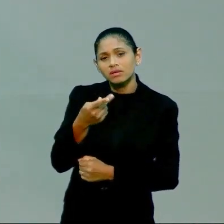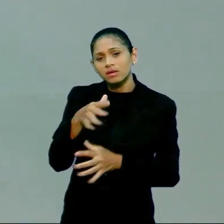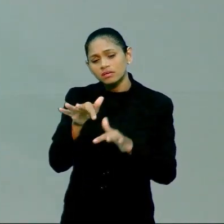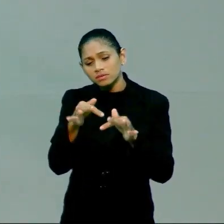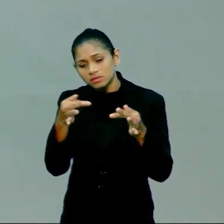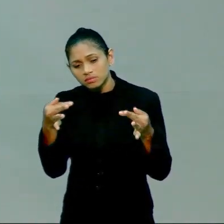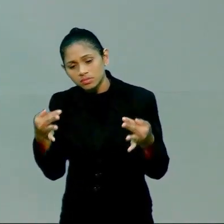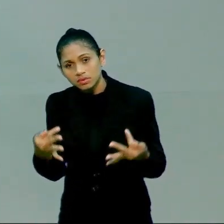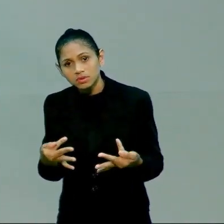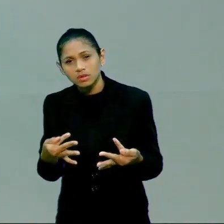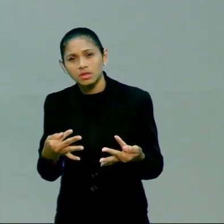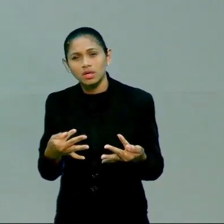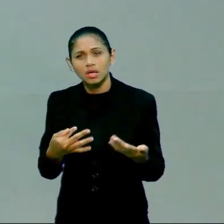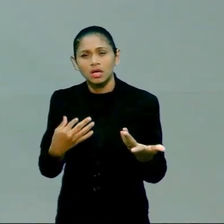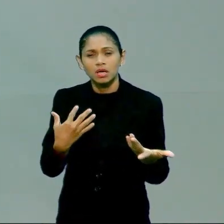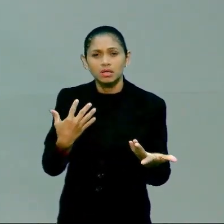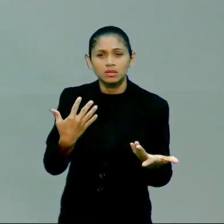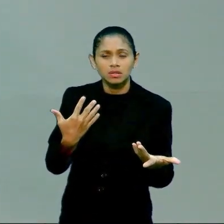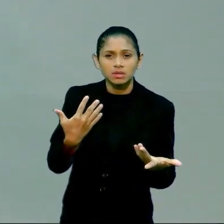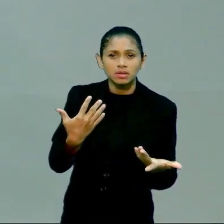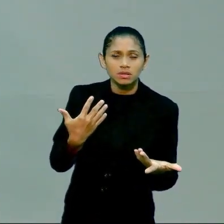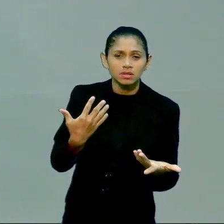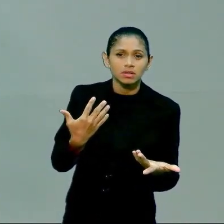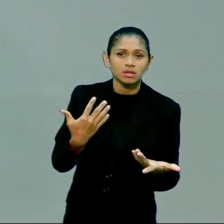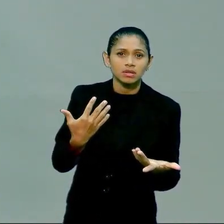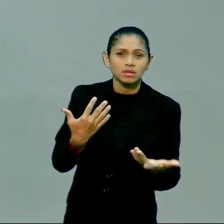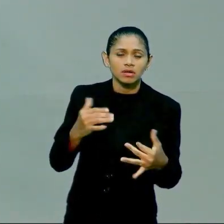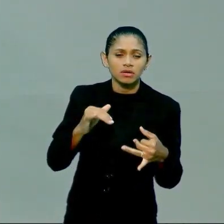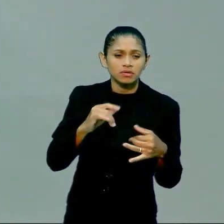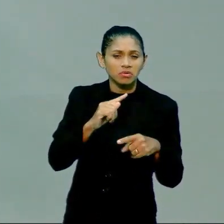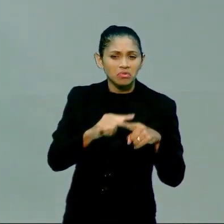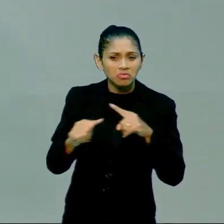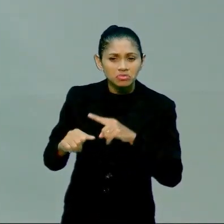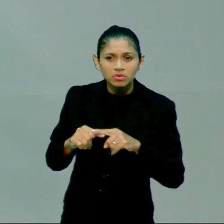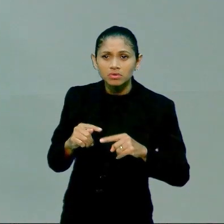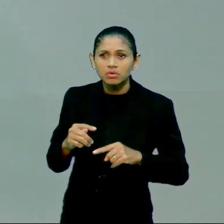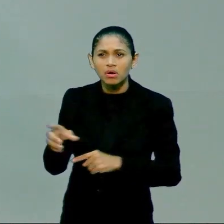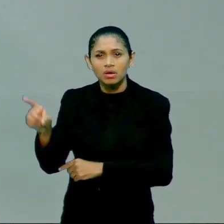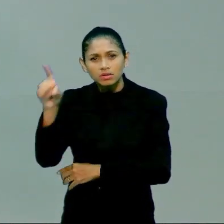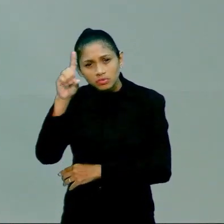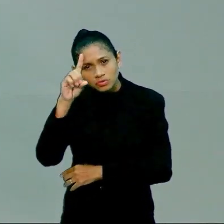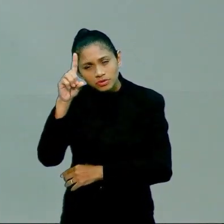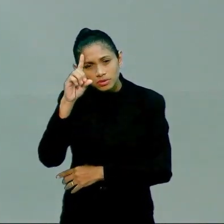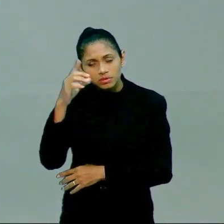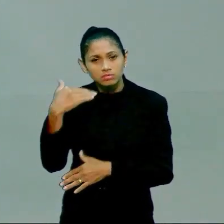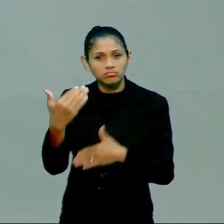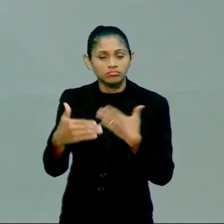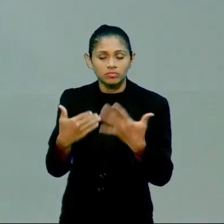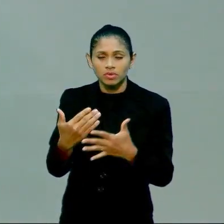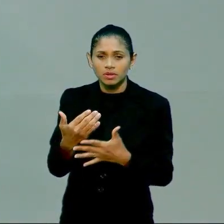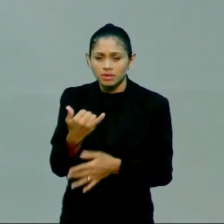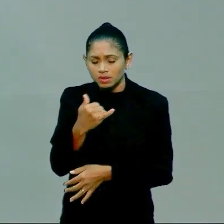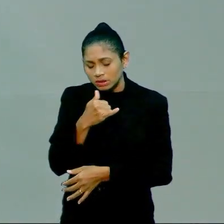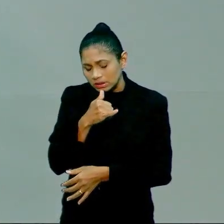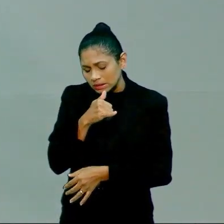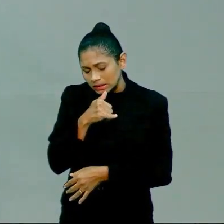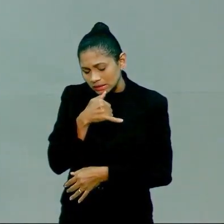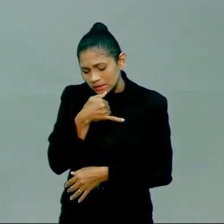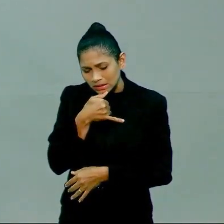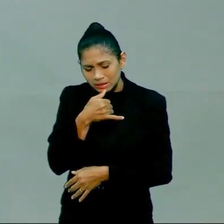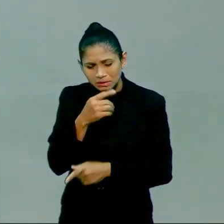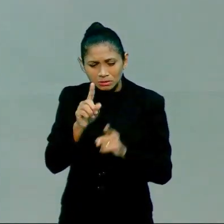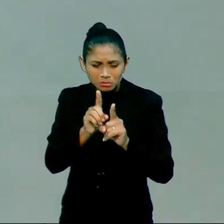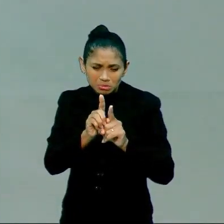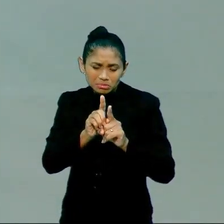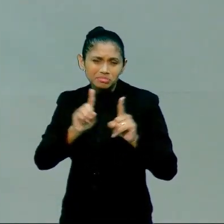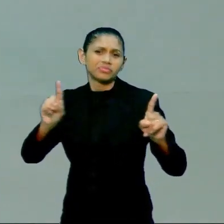simplicidade, dessas atividades, né, diárias, num sentido de que é o quê? Olha, é uma pena que você não esteja comigo, eu estou